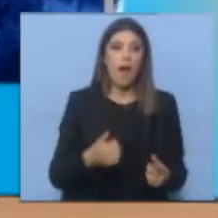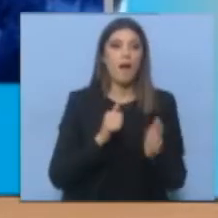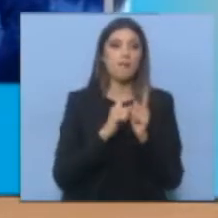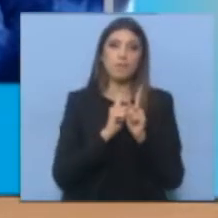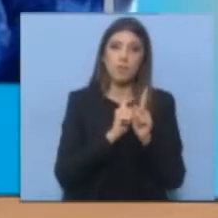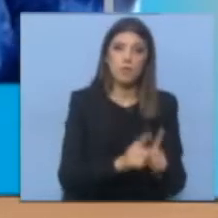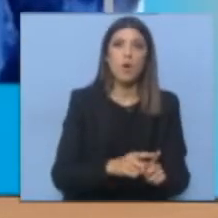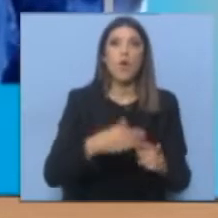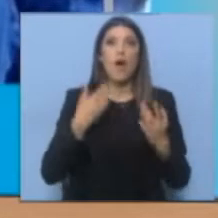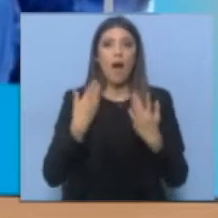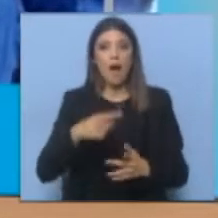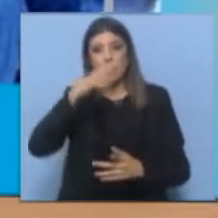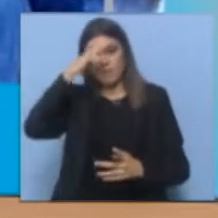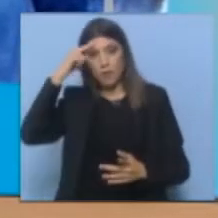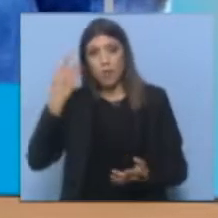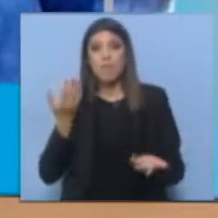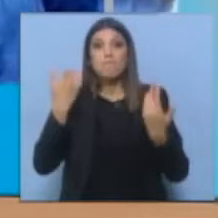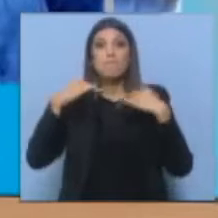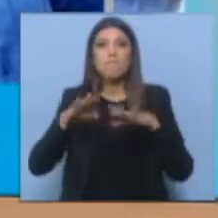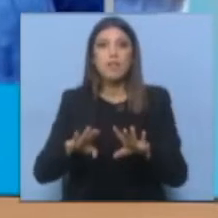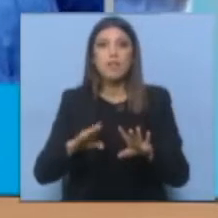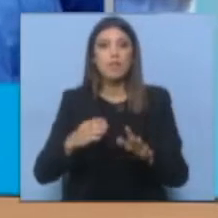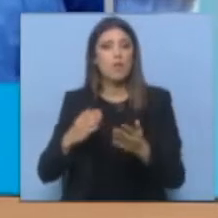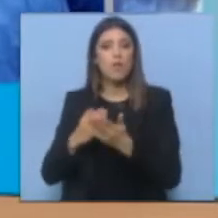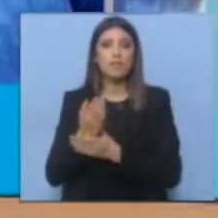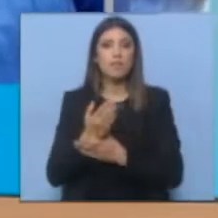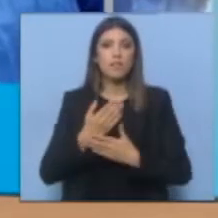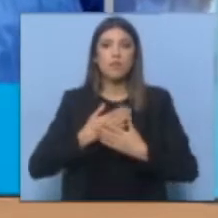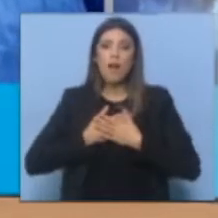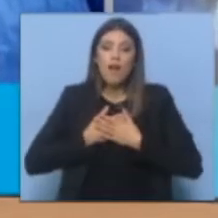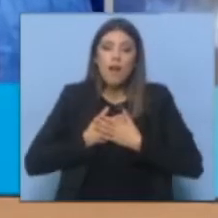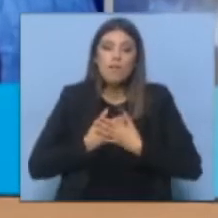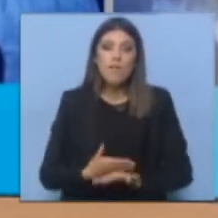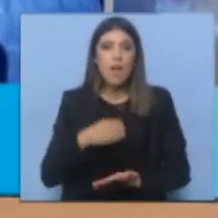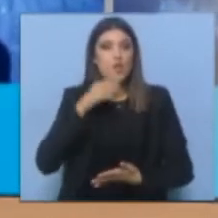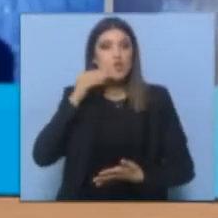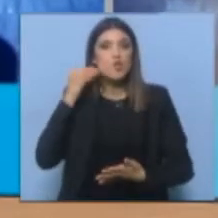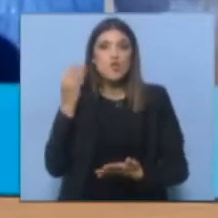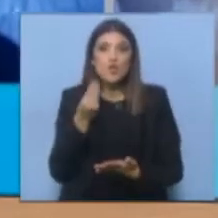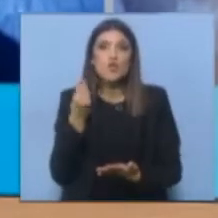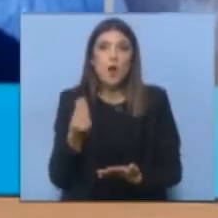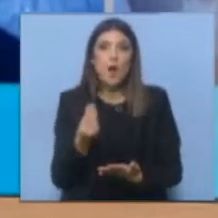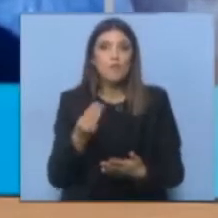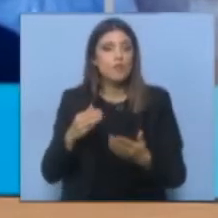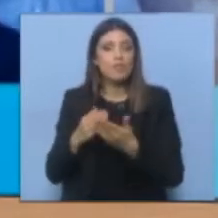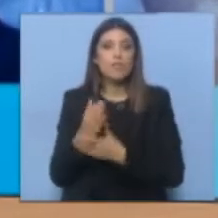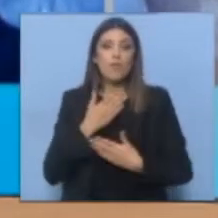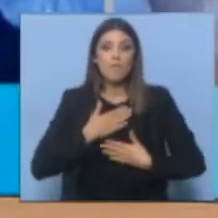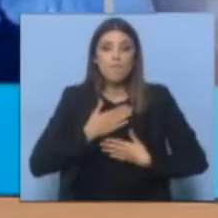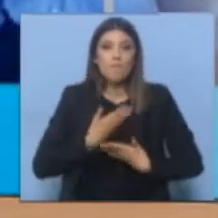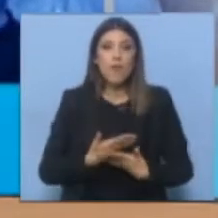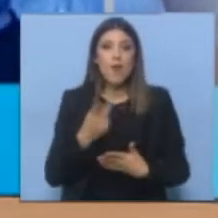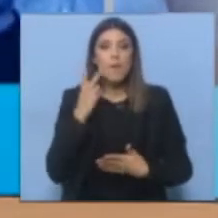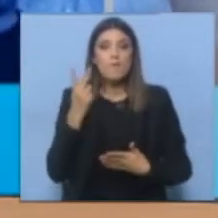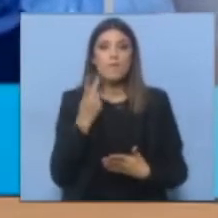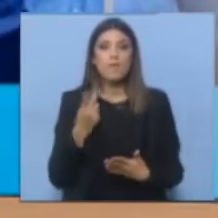discriminações, as vocações continuam muito vivas e há muitos jovens que querem dedicar a sua vida e, portanto, é de facto um testemunho extraordinário que nos